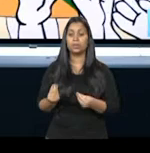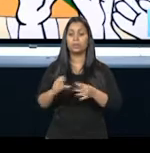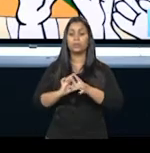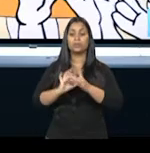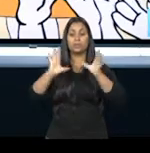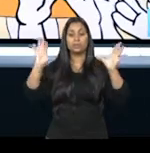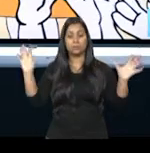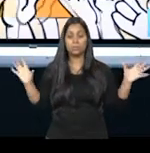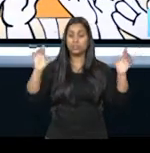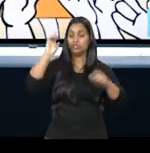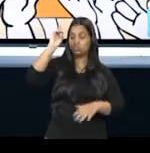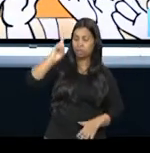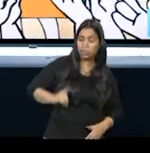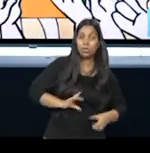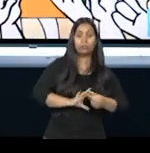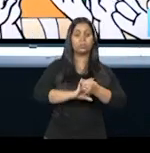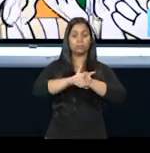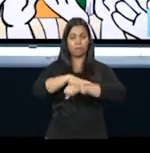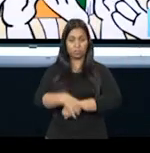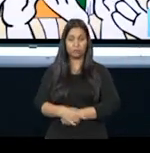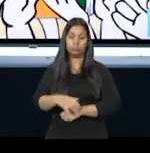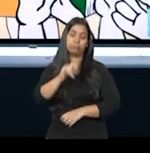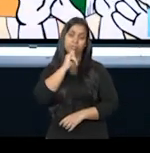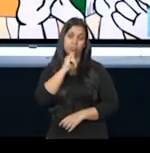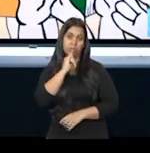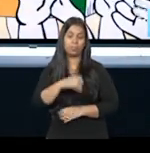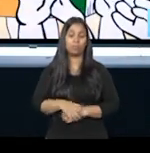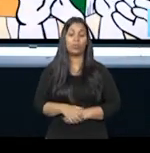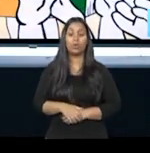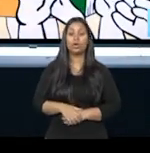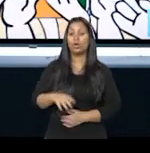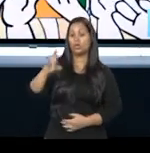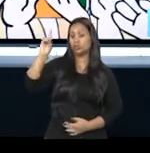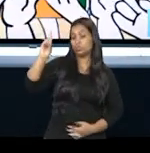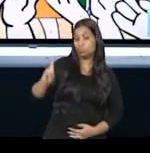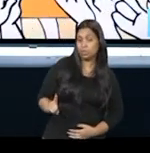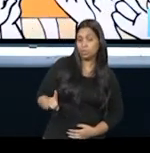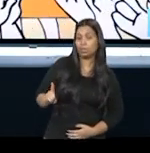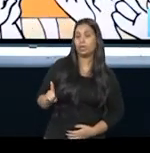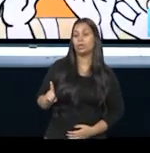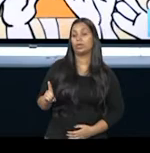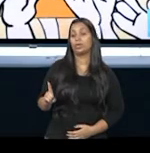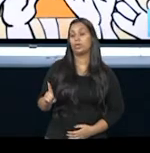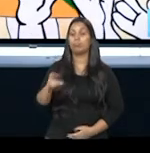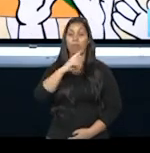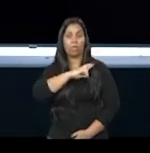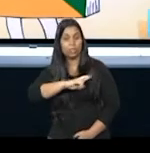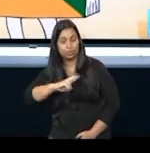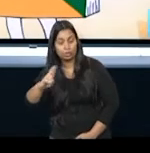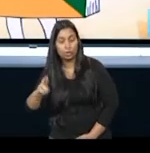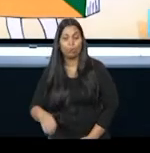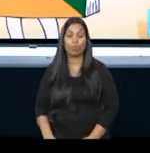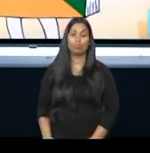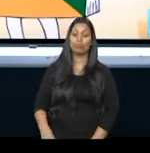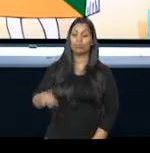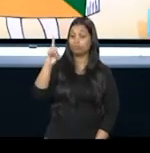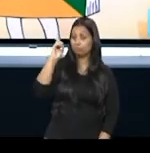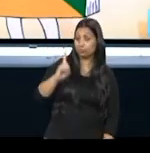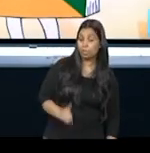várias liberdades, direitos garantidos como direitos a práticas